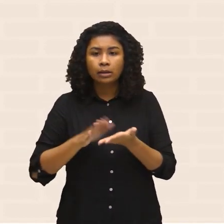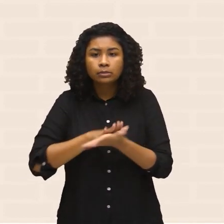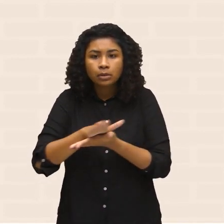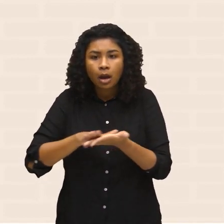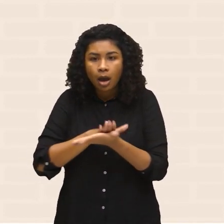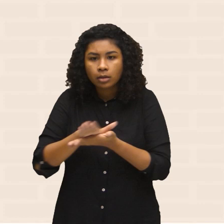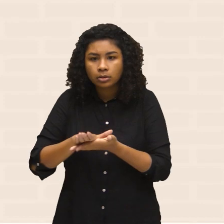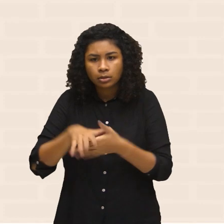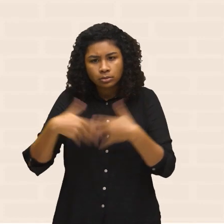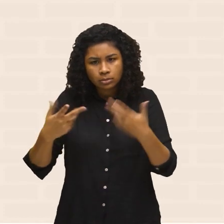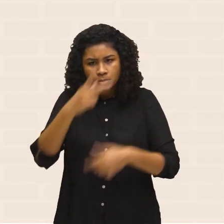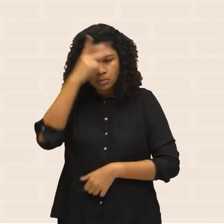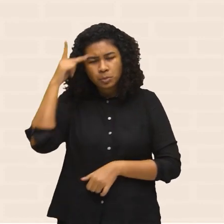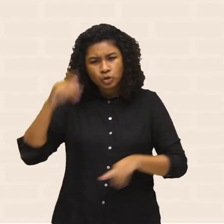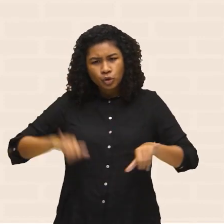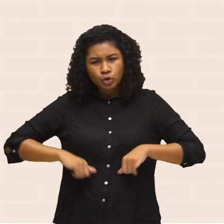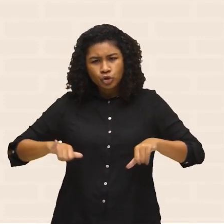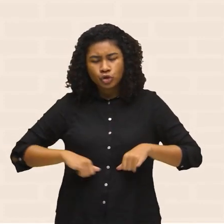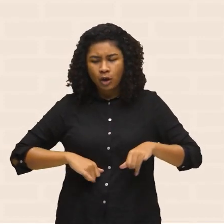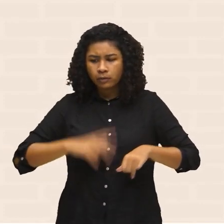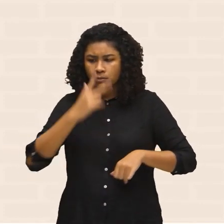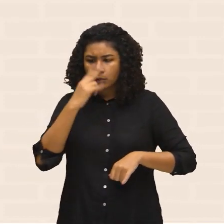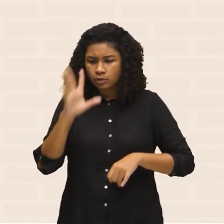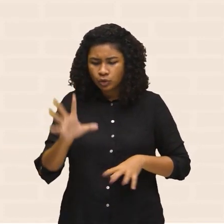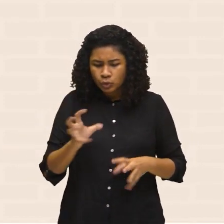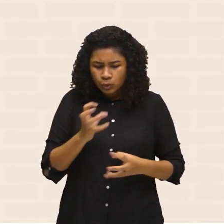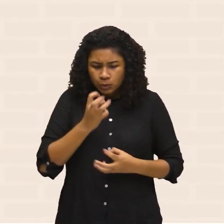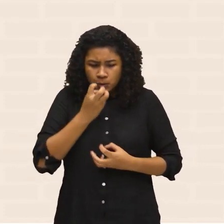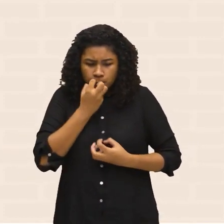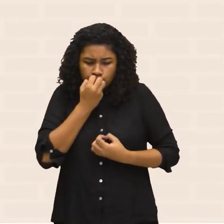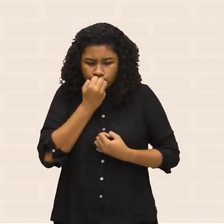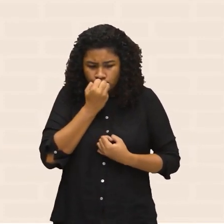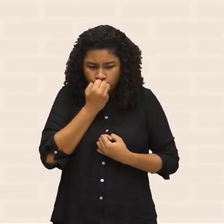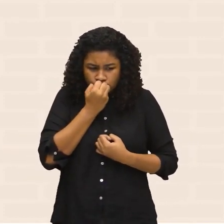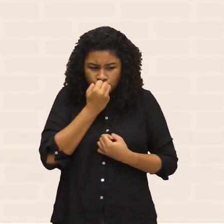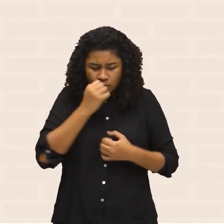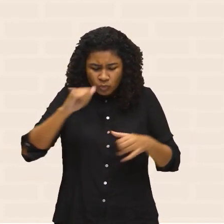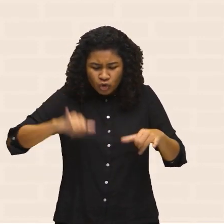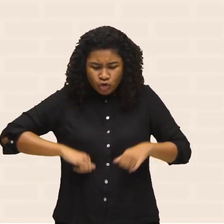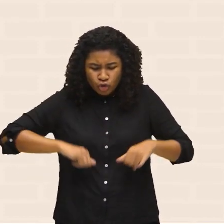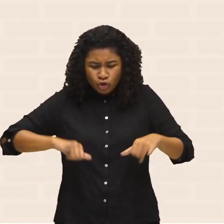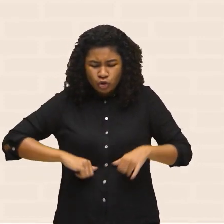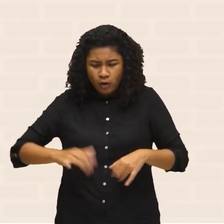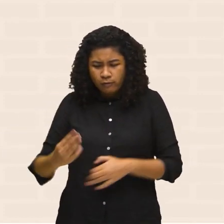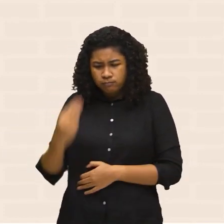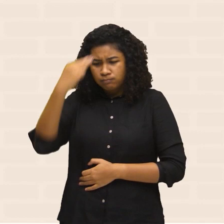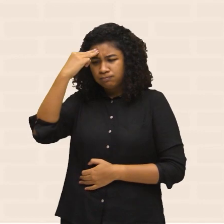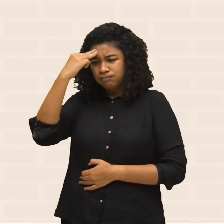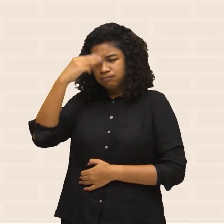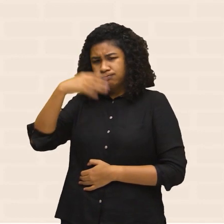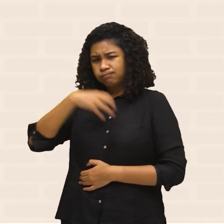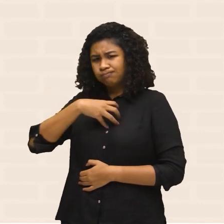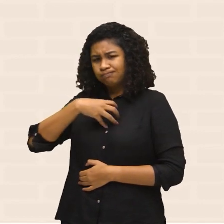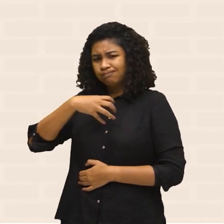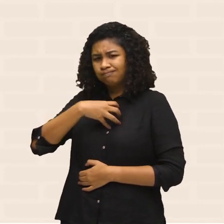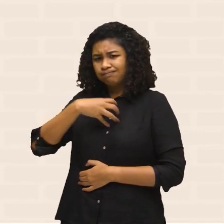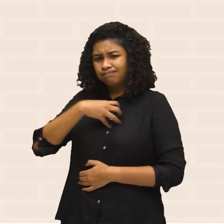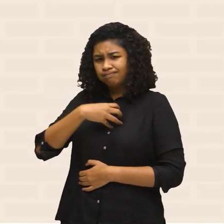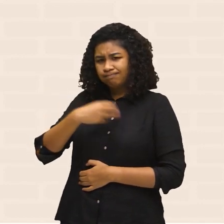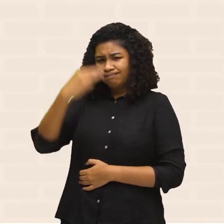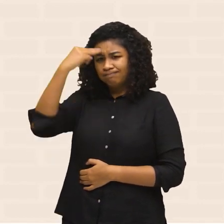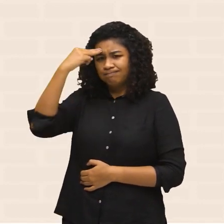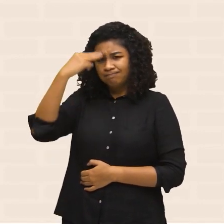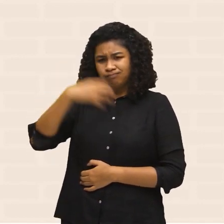esse sofrimento na sua memória afetiva. A memória afetiva. Um exemplo é ter